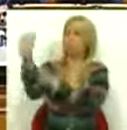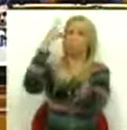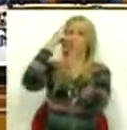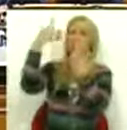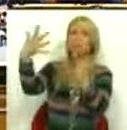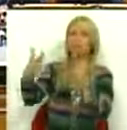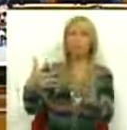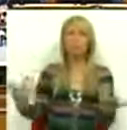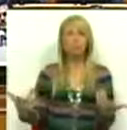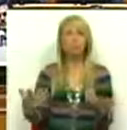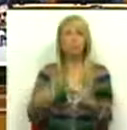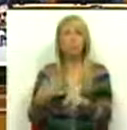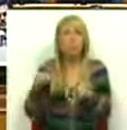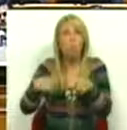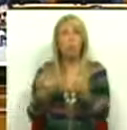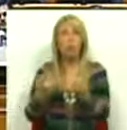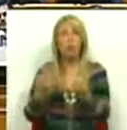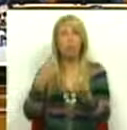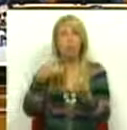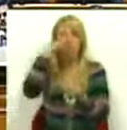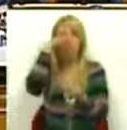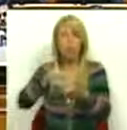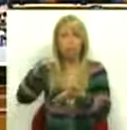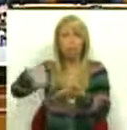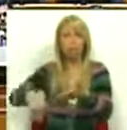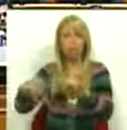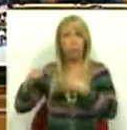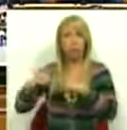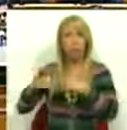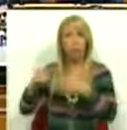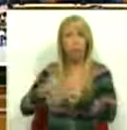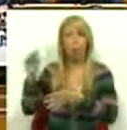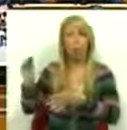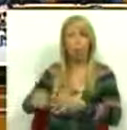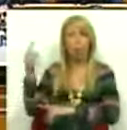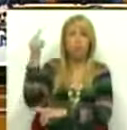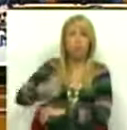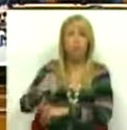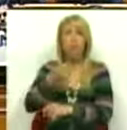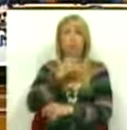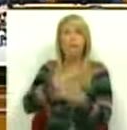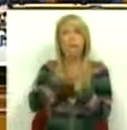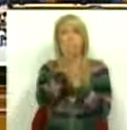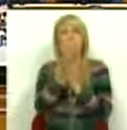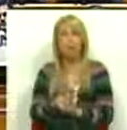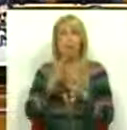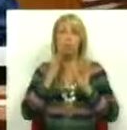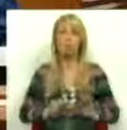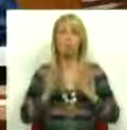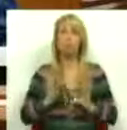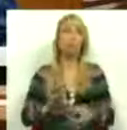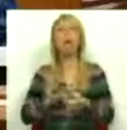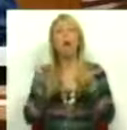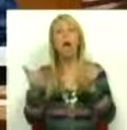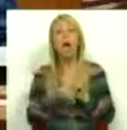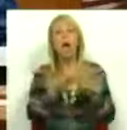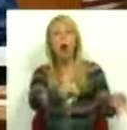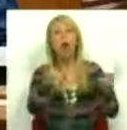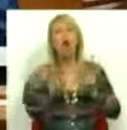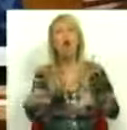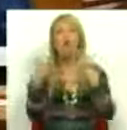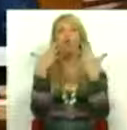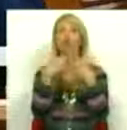governo assinou um memorando de entendimento, assim se obrigando a um conjunto de medidas concretas e reformas estruturais, pela voz do seu próprio